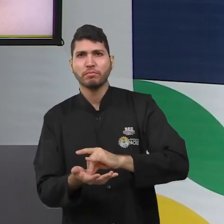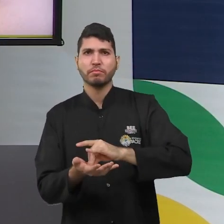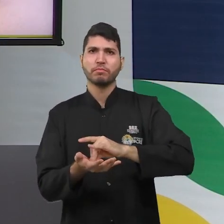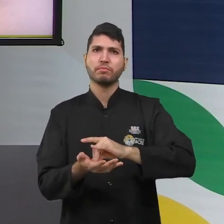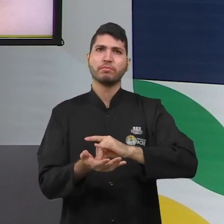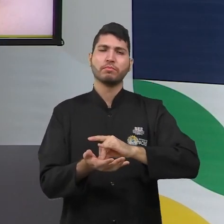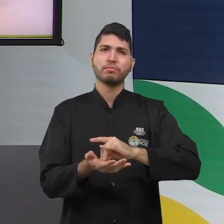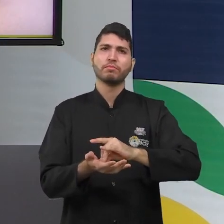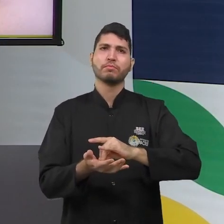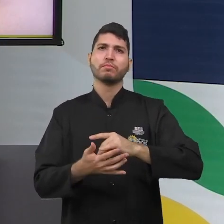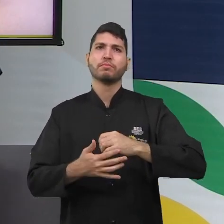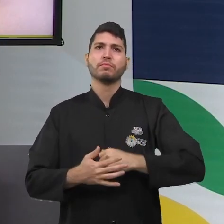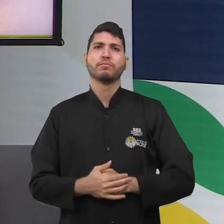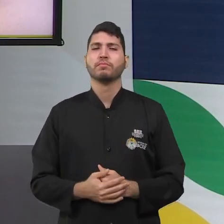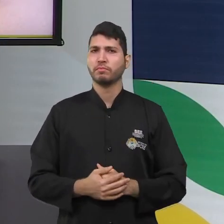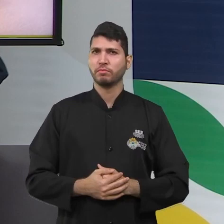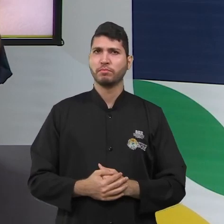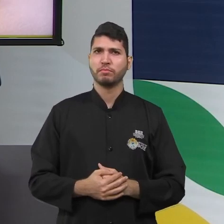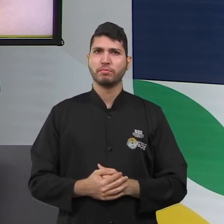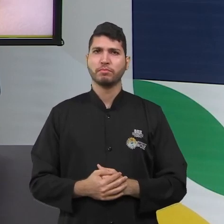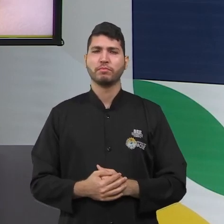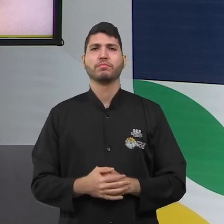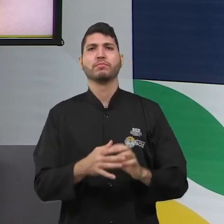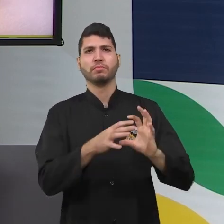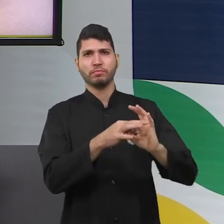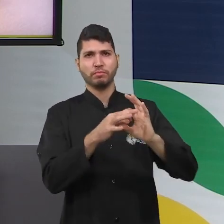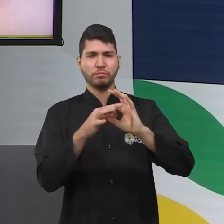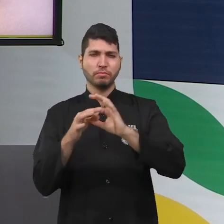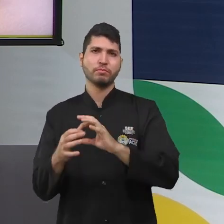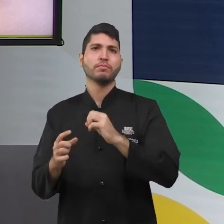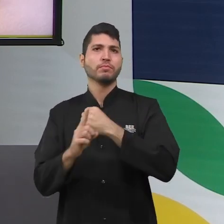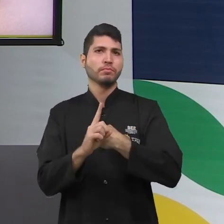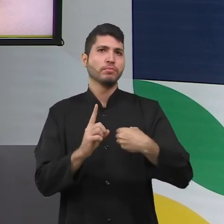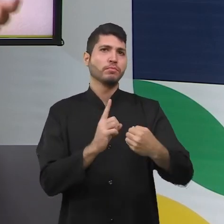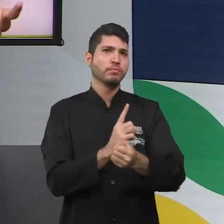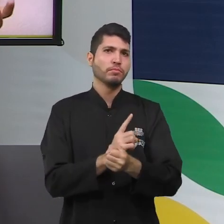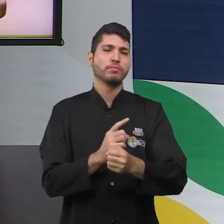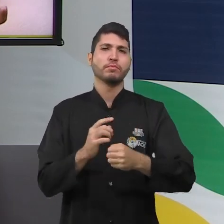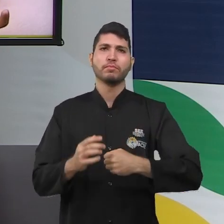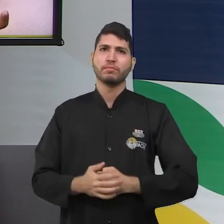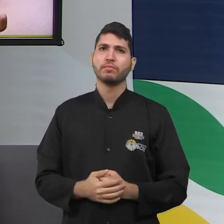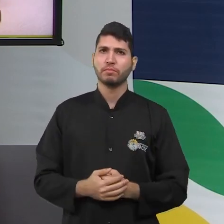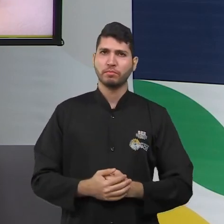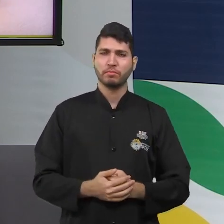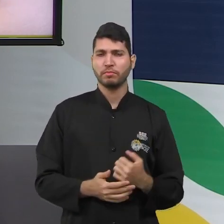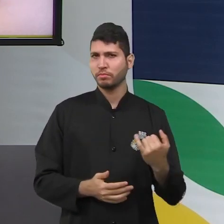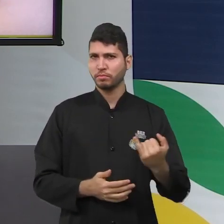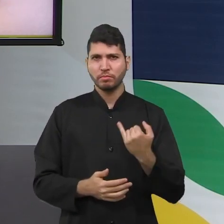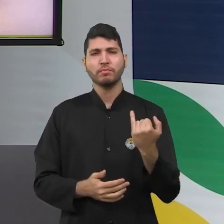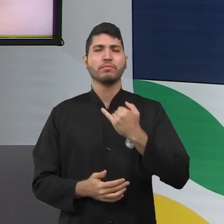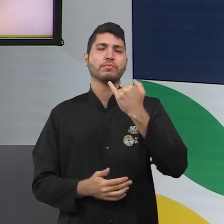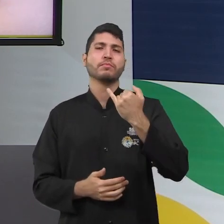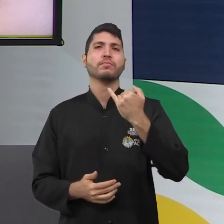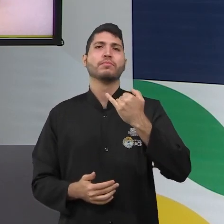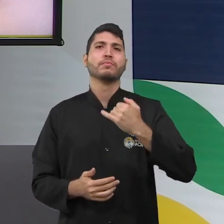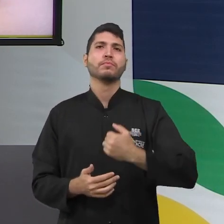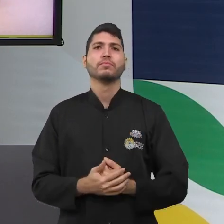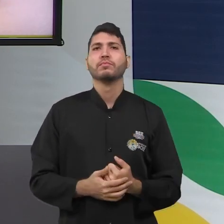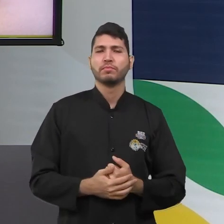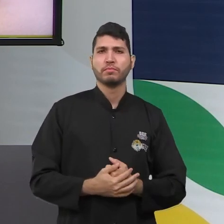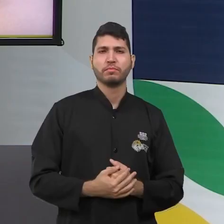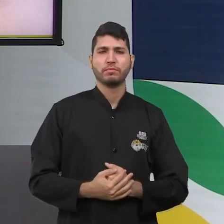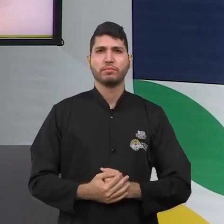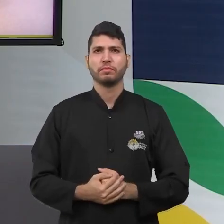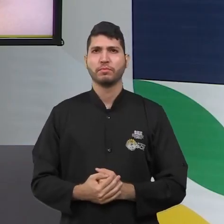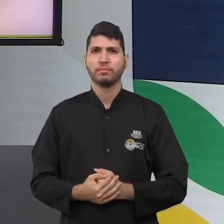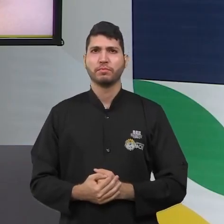essa concretização dentro de um contexto social vai ser efetiva, é perfeito. Então, são esses os motivos